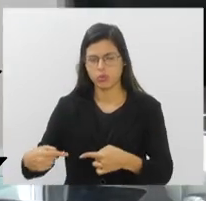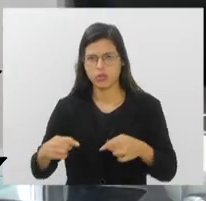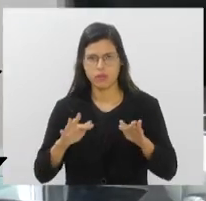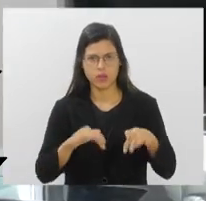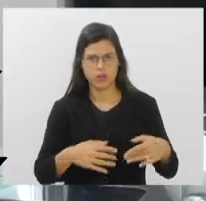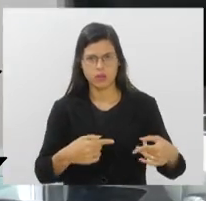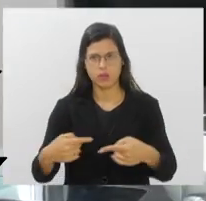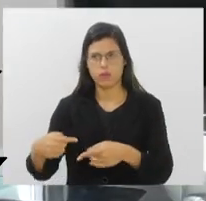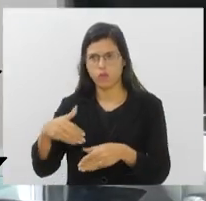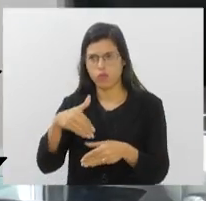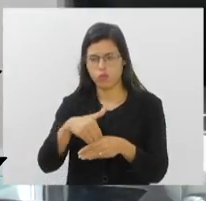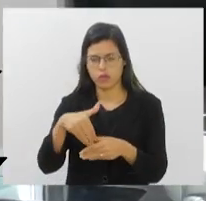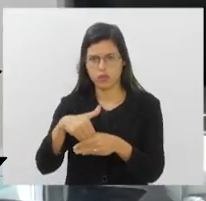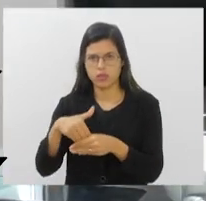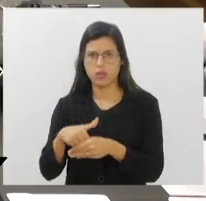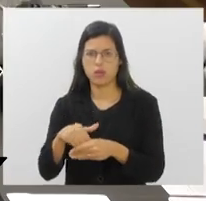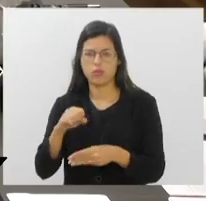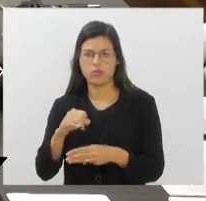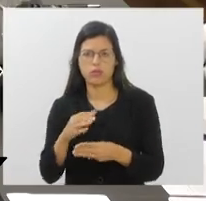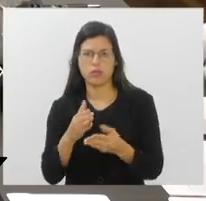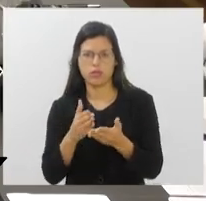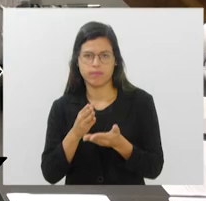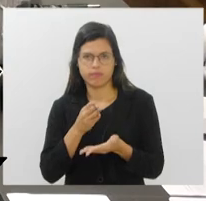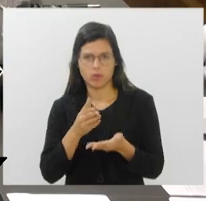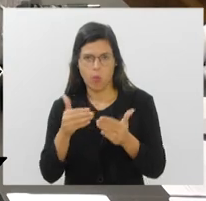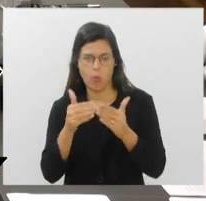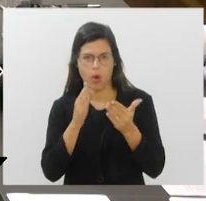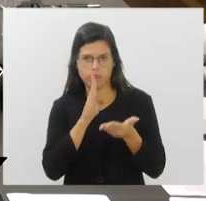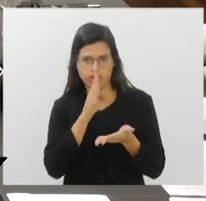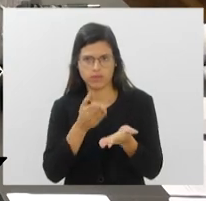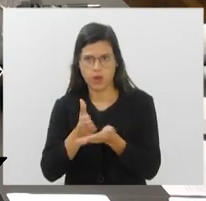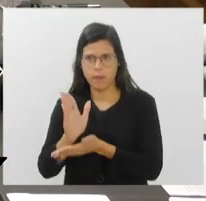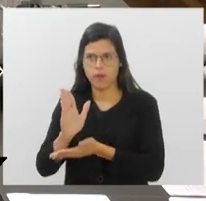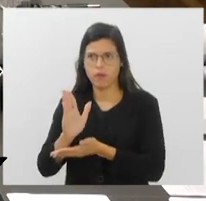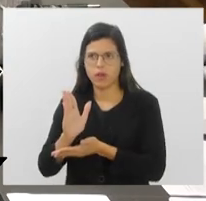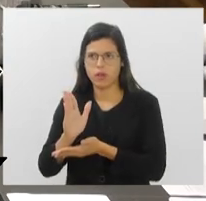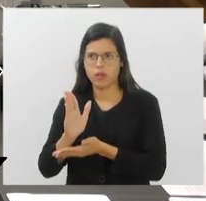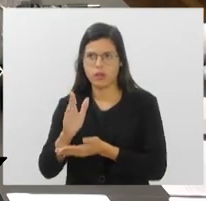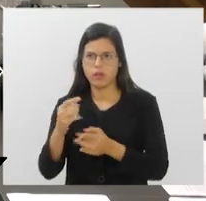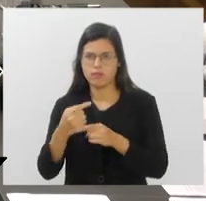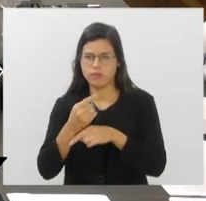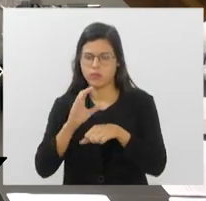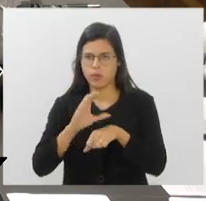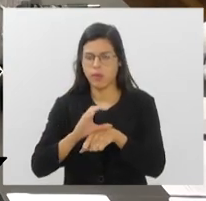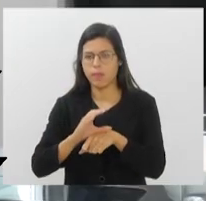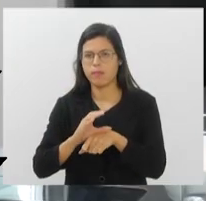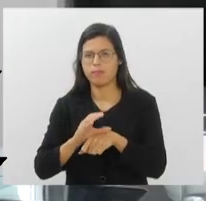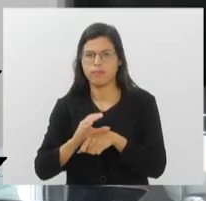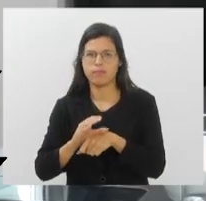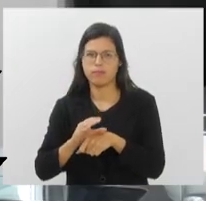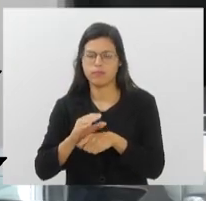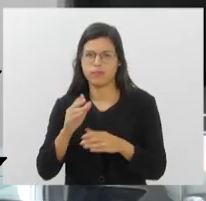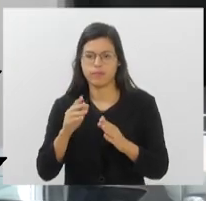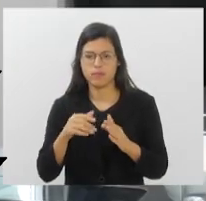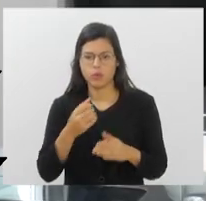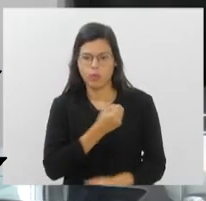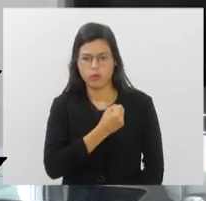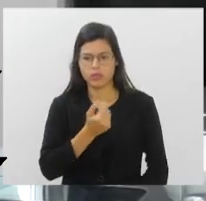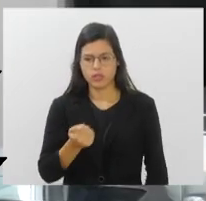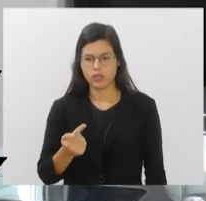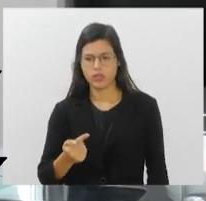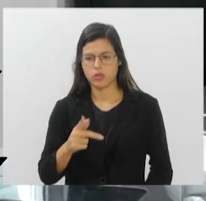Em votação, senhores que aprovam, permaneçam como estão, aprovado a inconstitucionalidade. O projeto vai a arquivo. 17 da pauta. Projeto